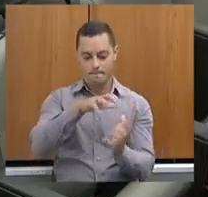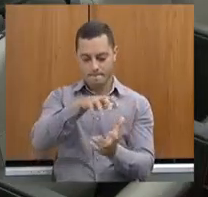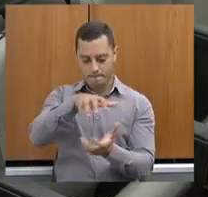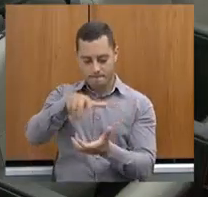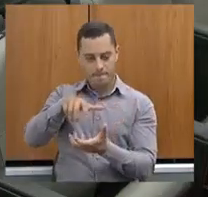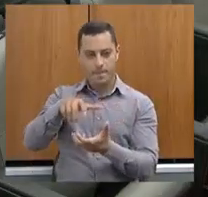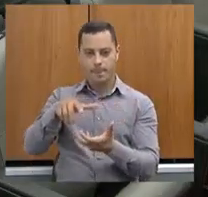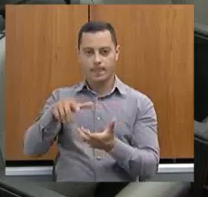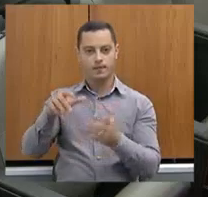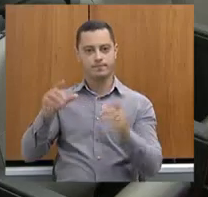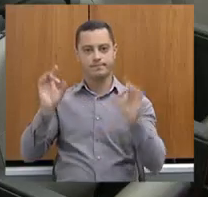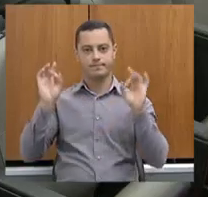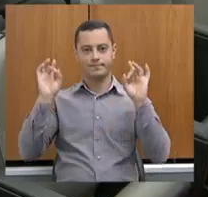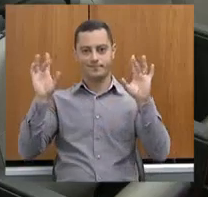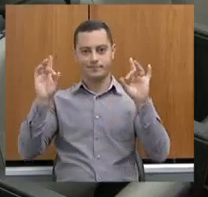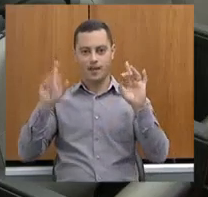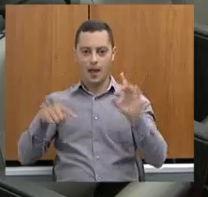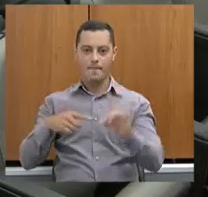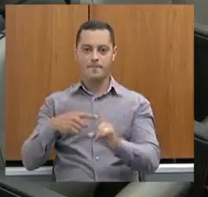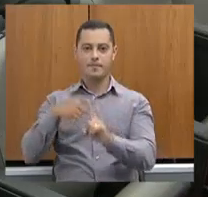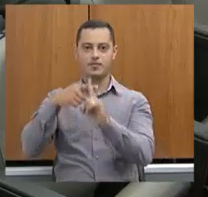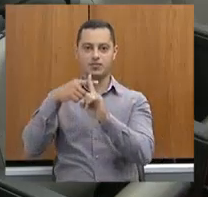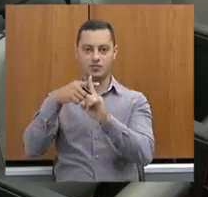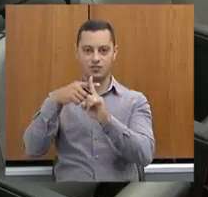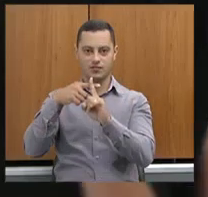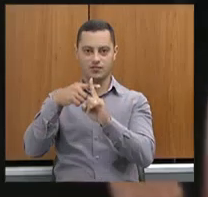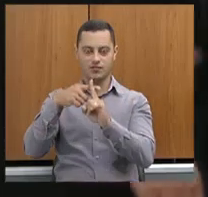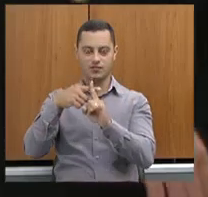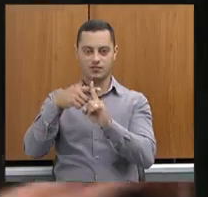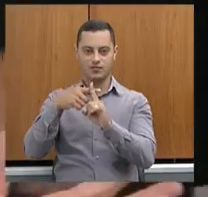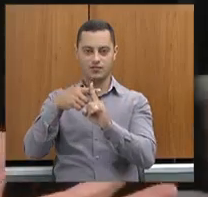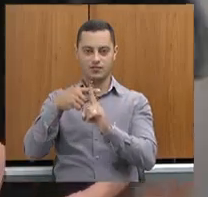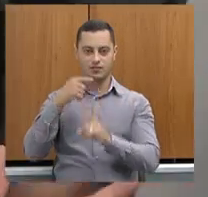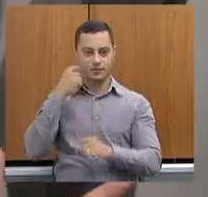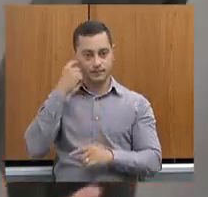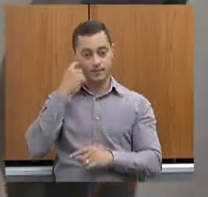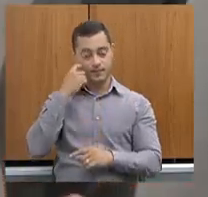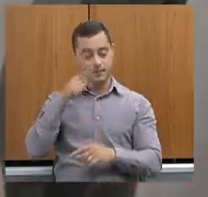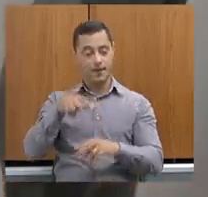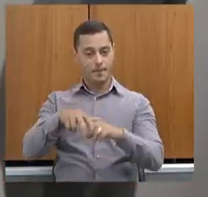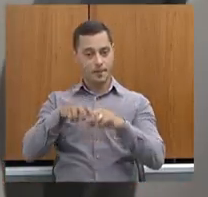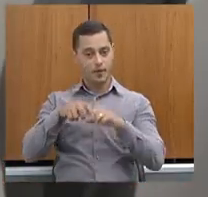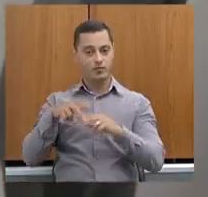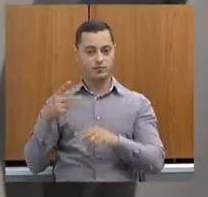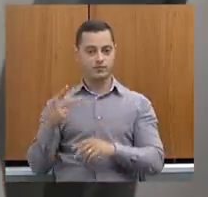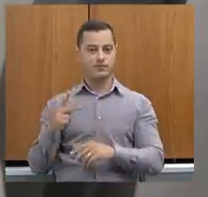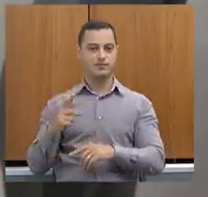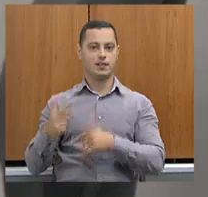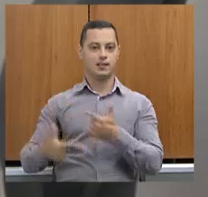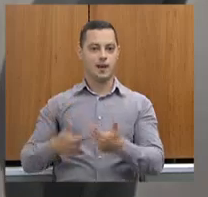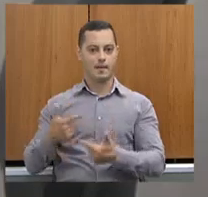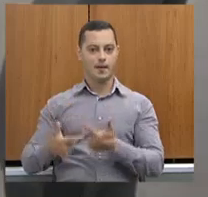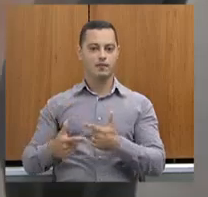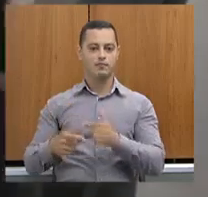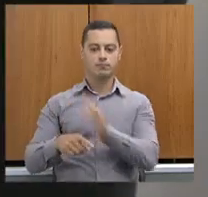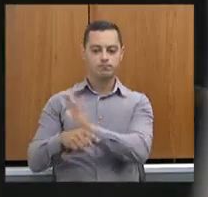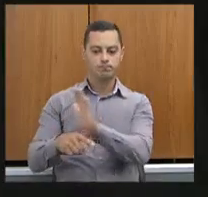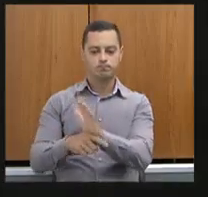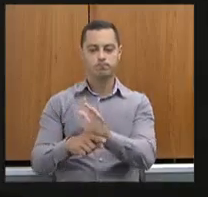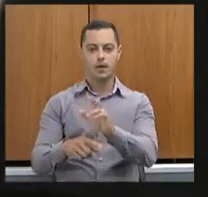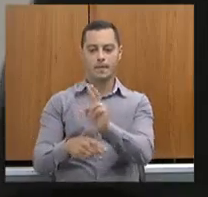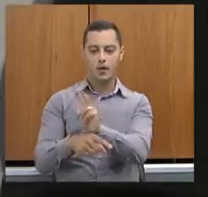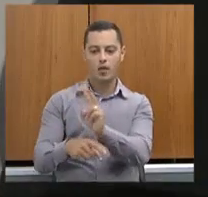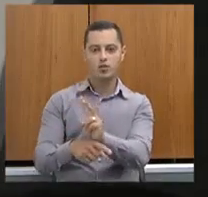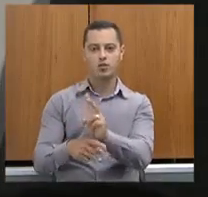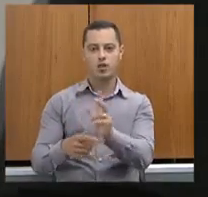é algo extraordinariamente positivo para instituição por tudo aquilo que o bombeiro faz por servir o proteger por